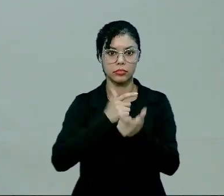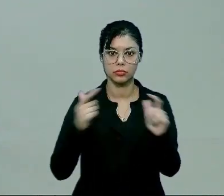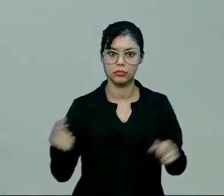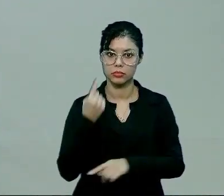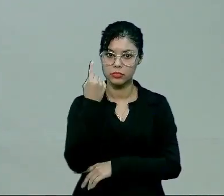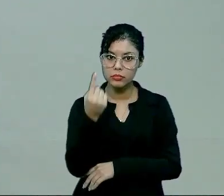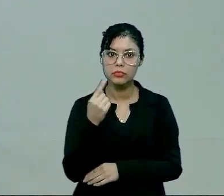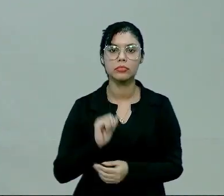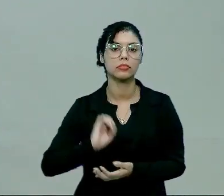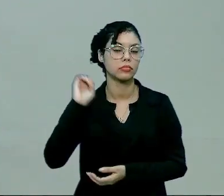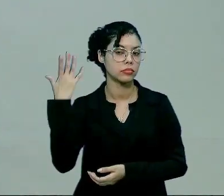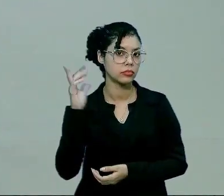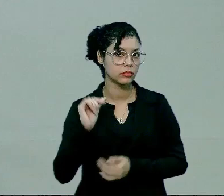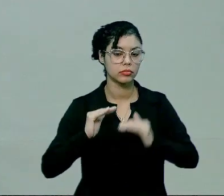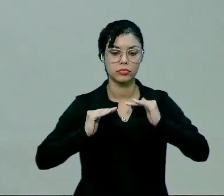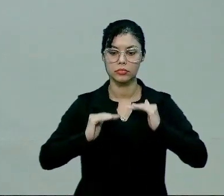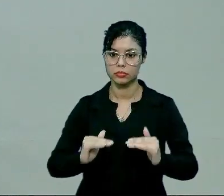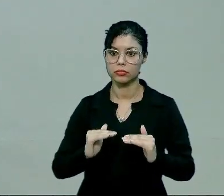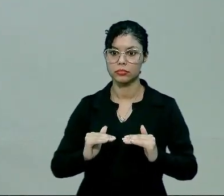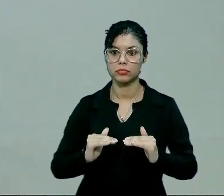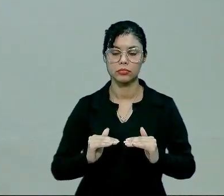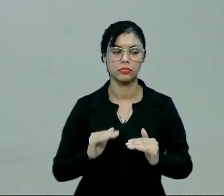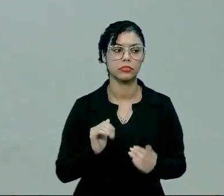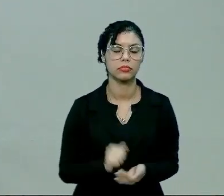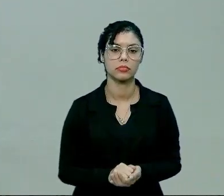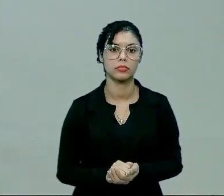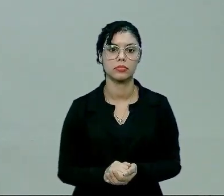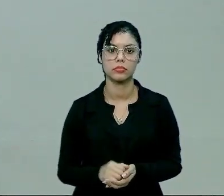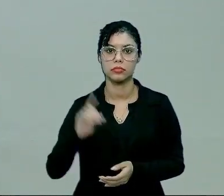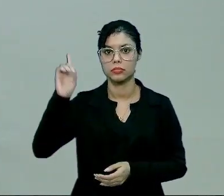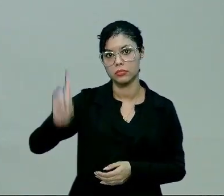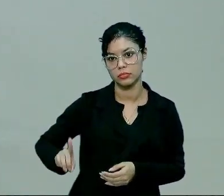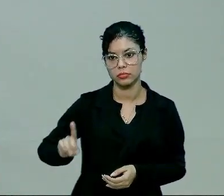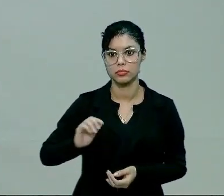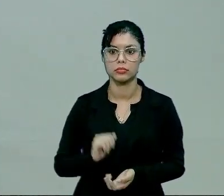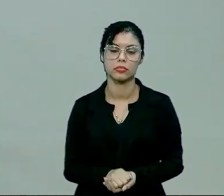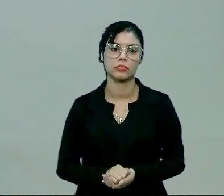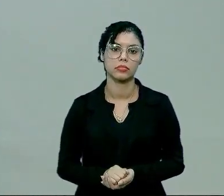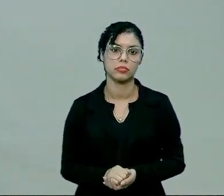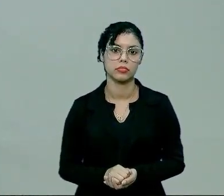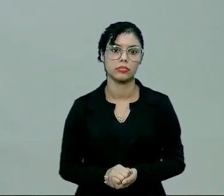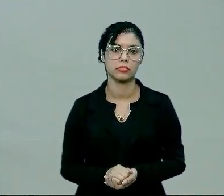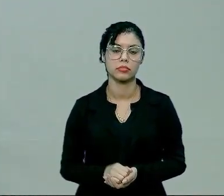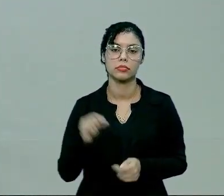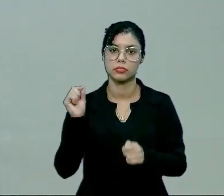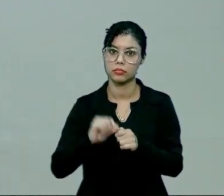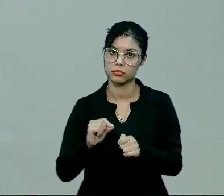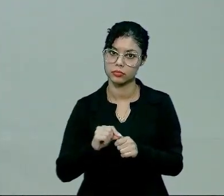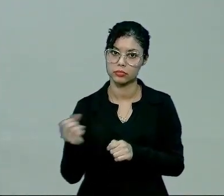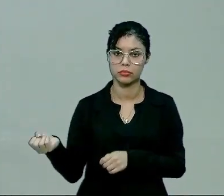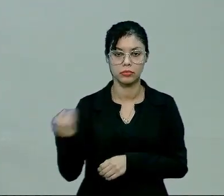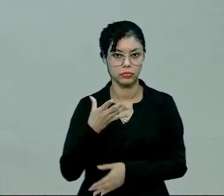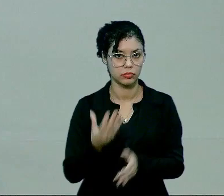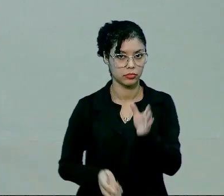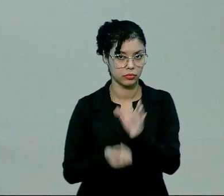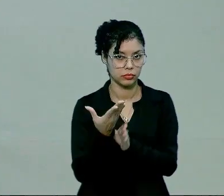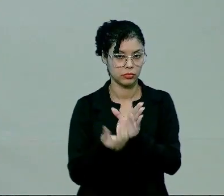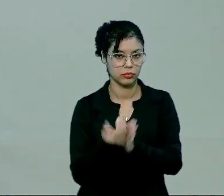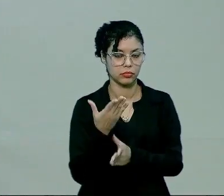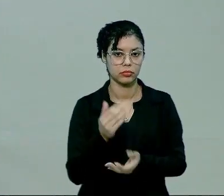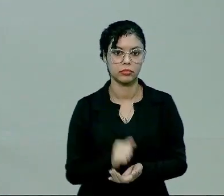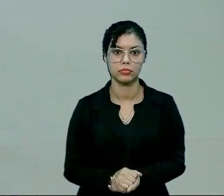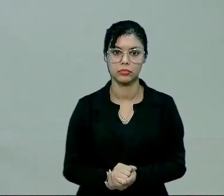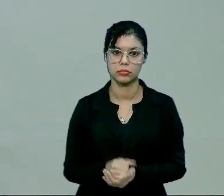maior que 1, logo, o meu equilíbrio ele acontece para a direita, ele acontece para a formação de produto, ele é